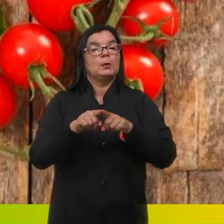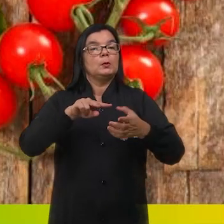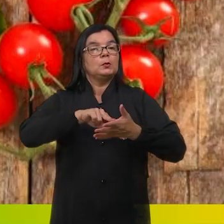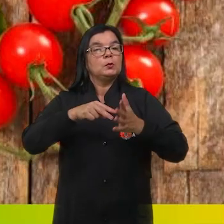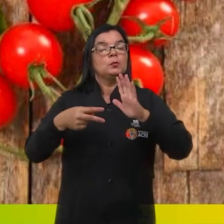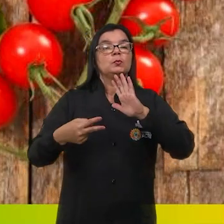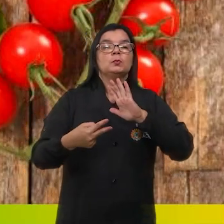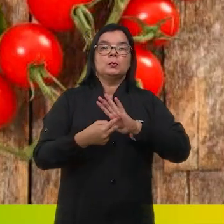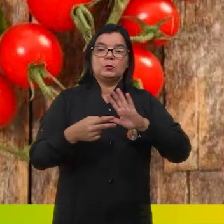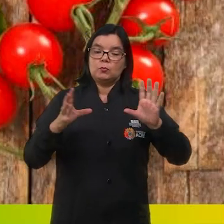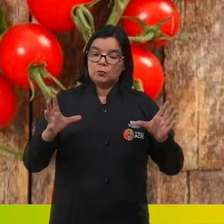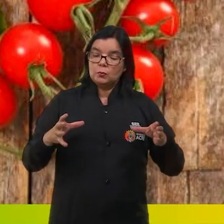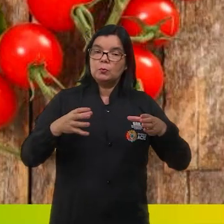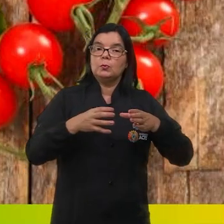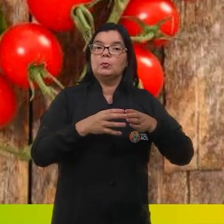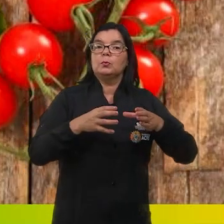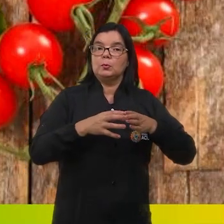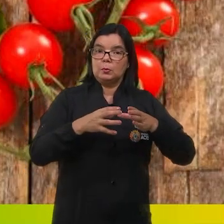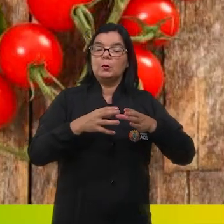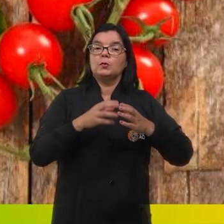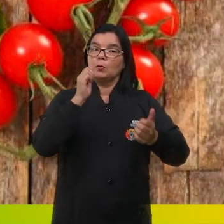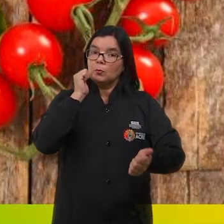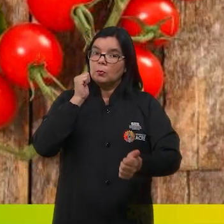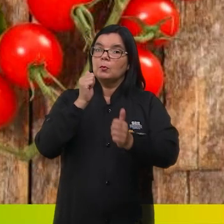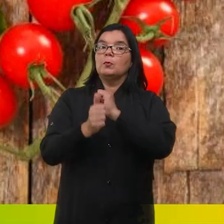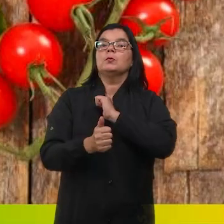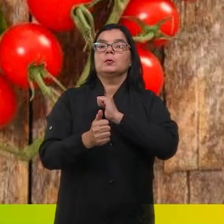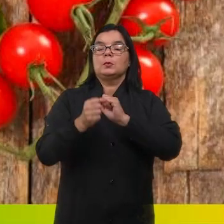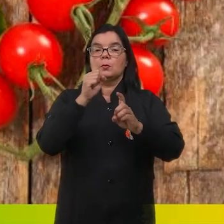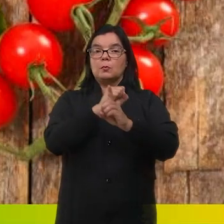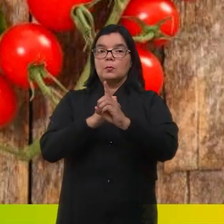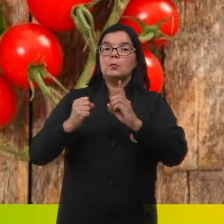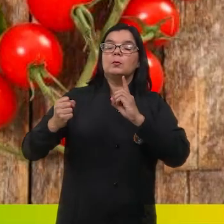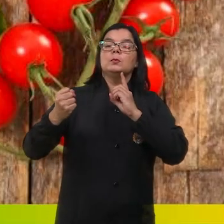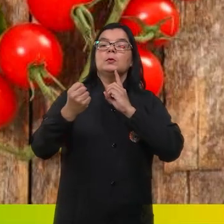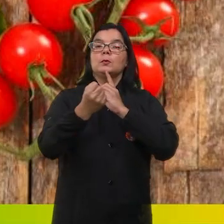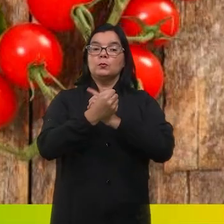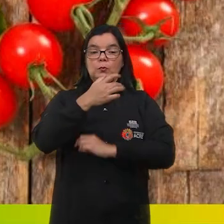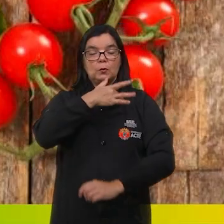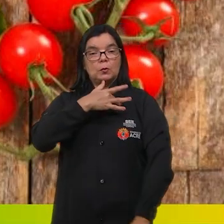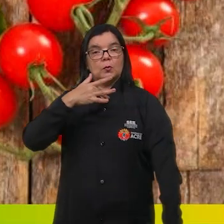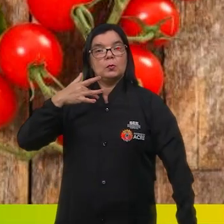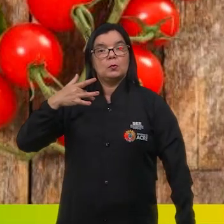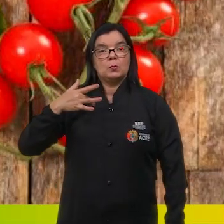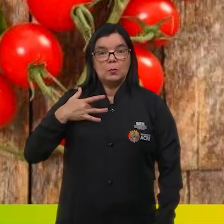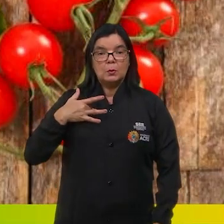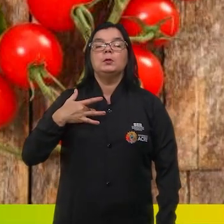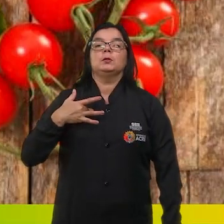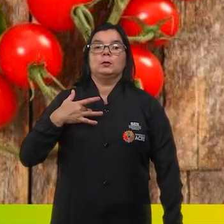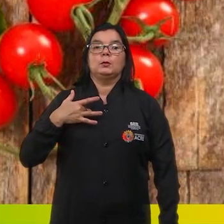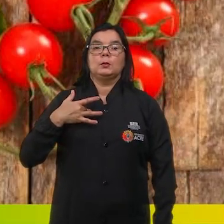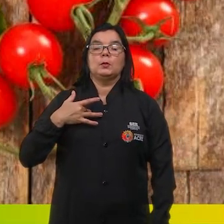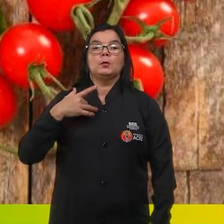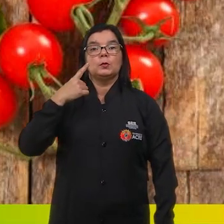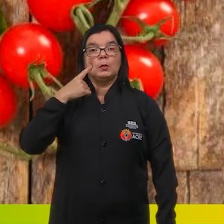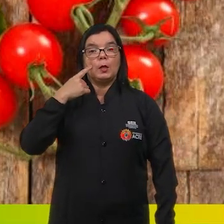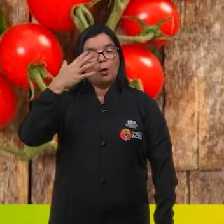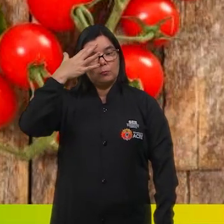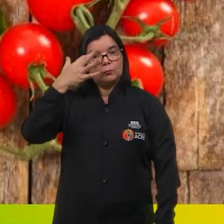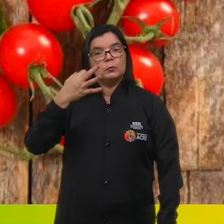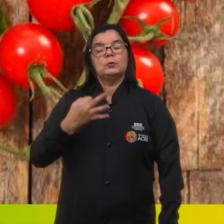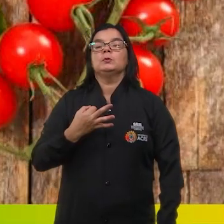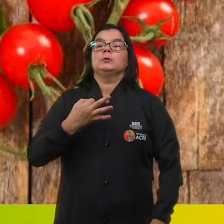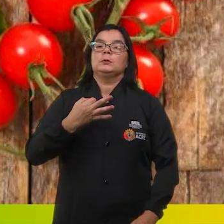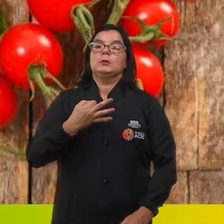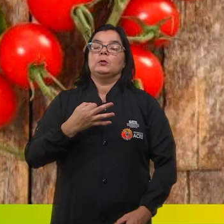Significa coletivamente defender um esporte e uma sociedade em que a saúde, o fair play e a honestidade